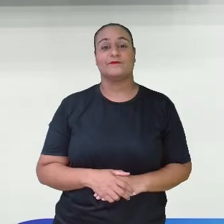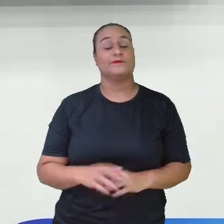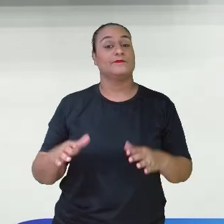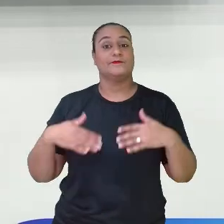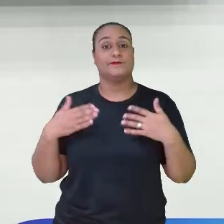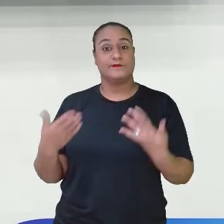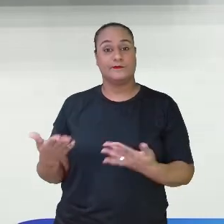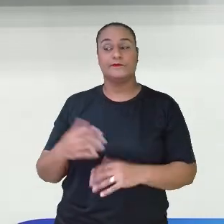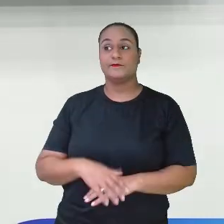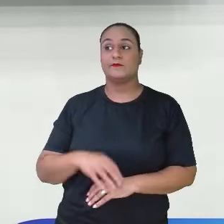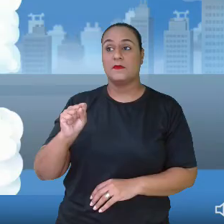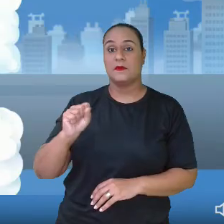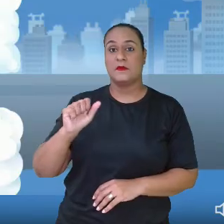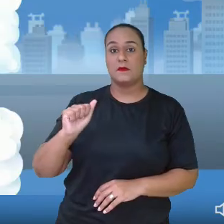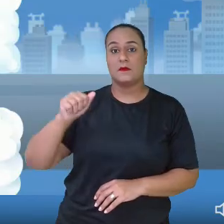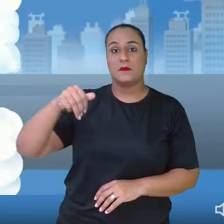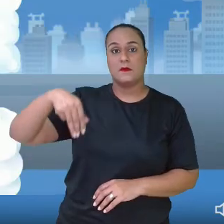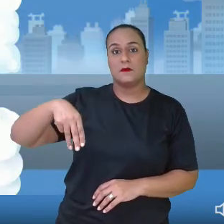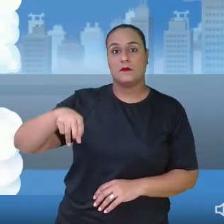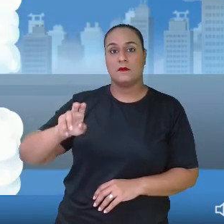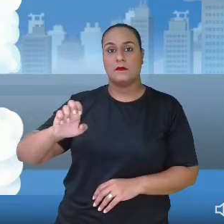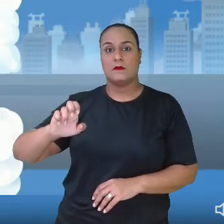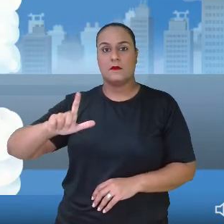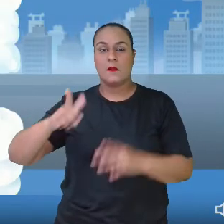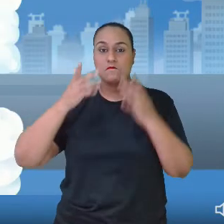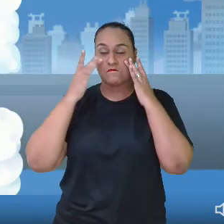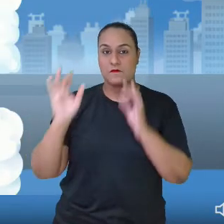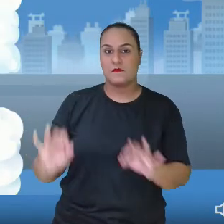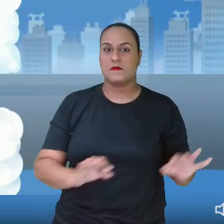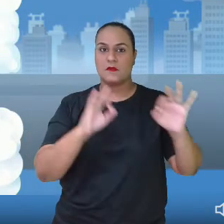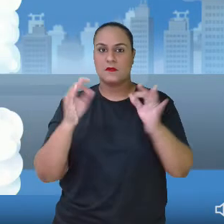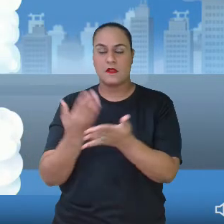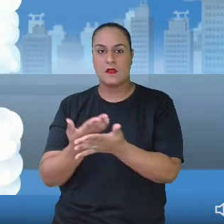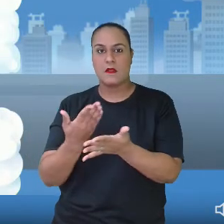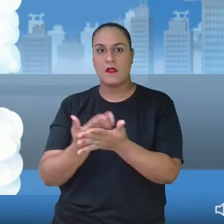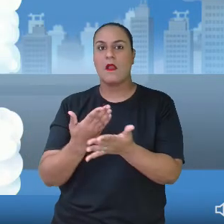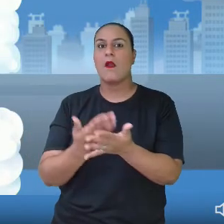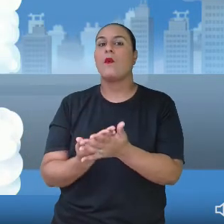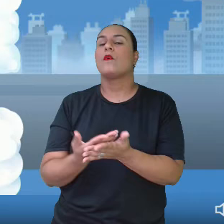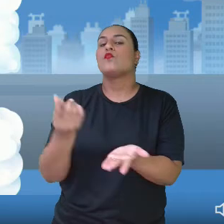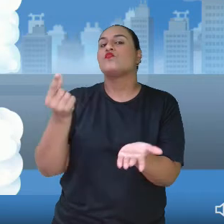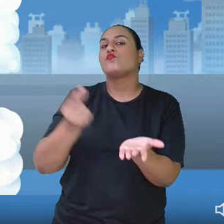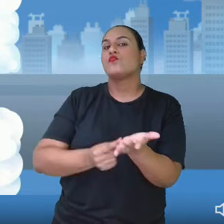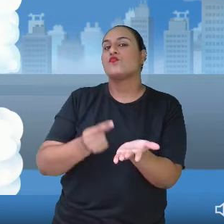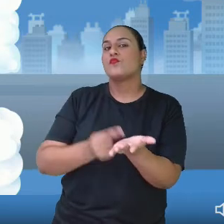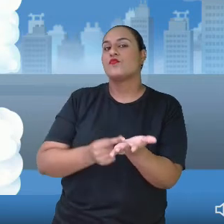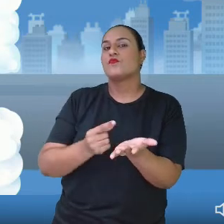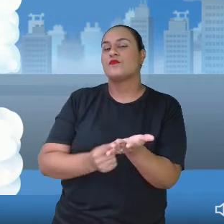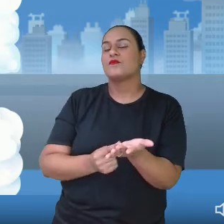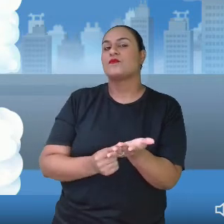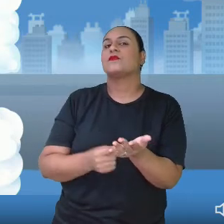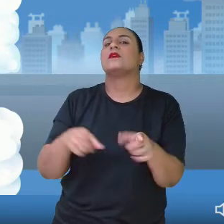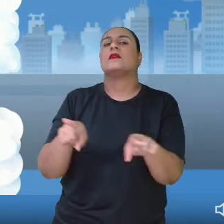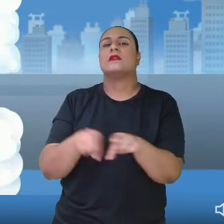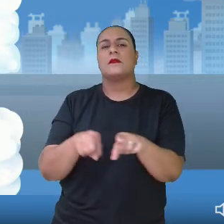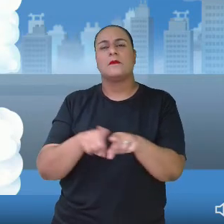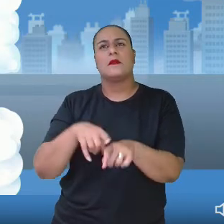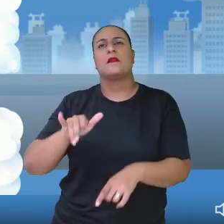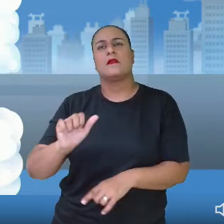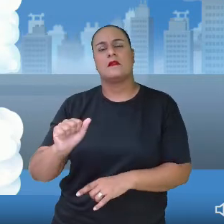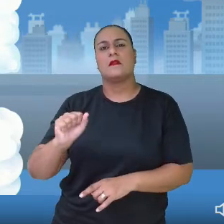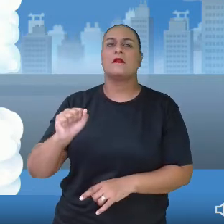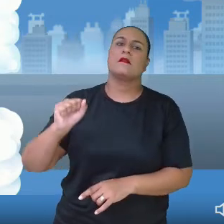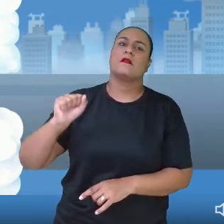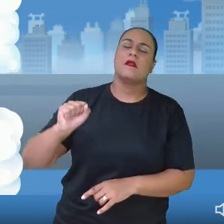Então, Samuel assistiu a aula no aplicativo. Olha só, não só Samuel, como a Yasmin,